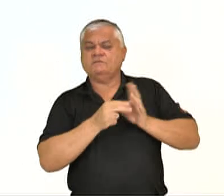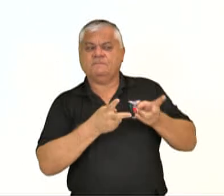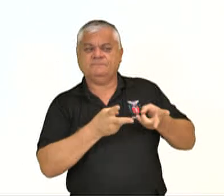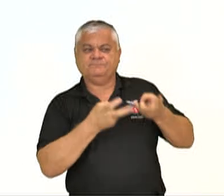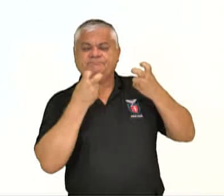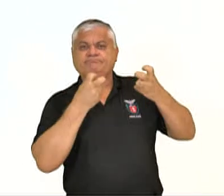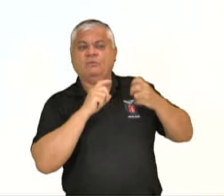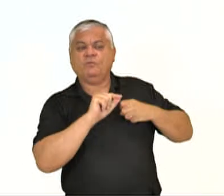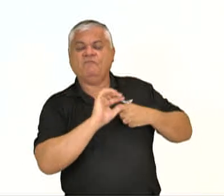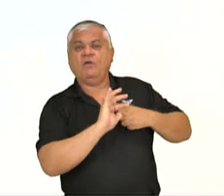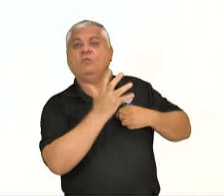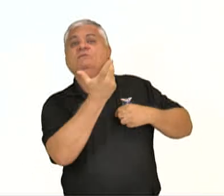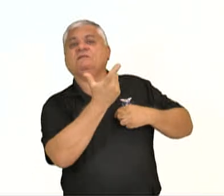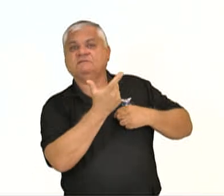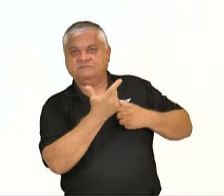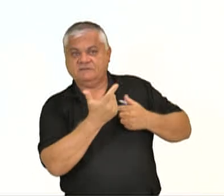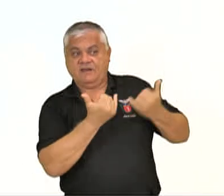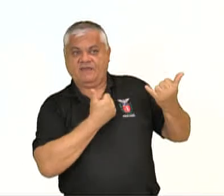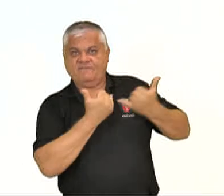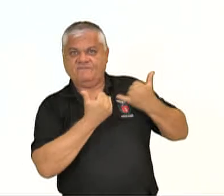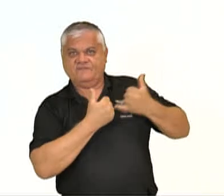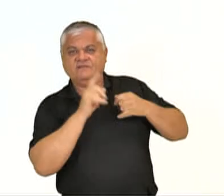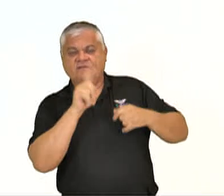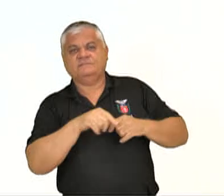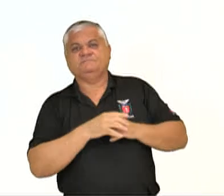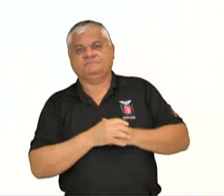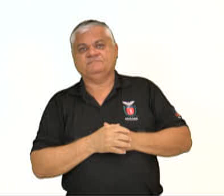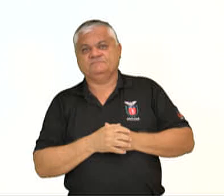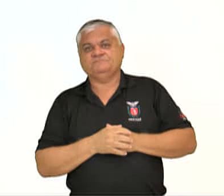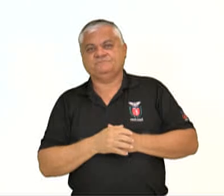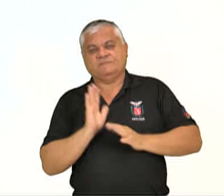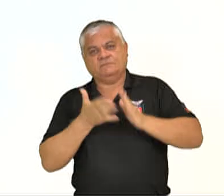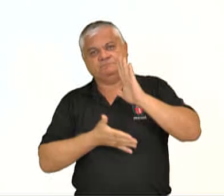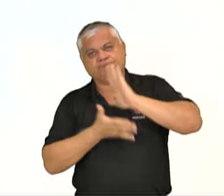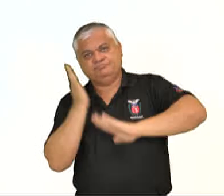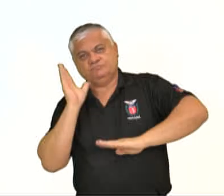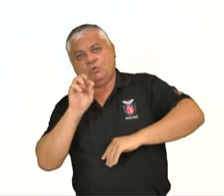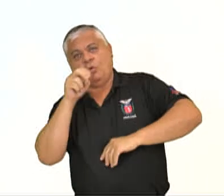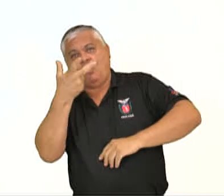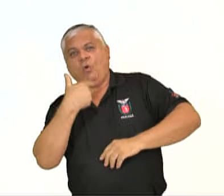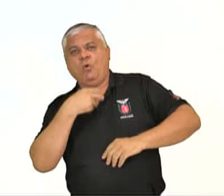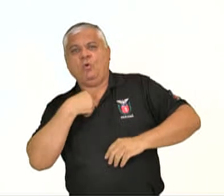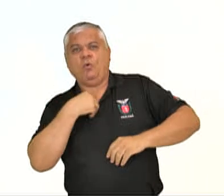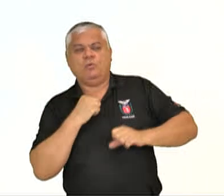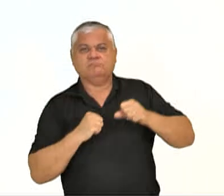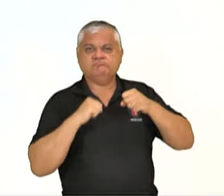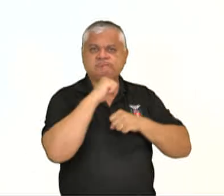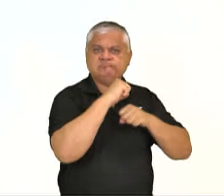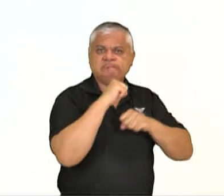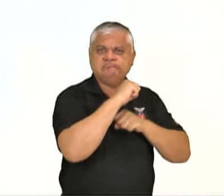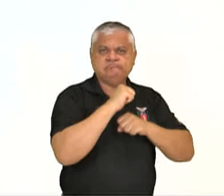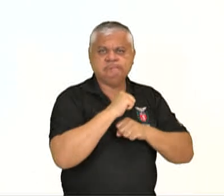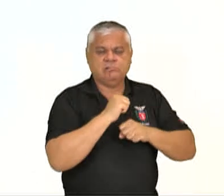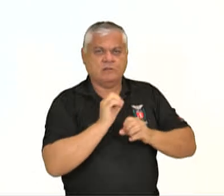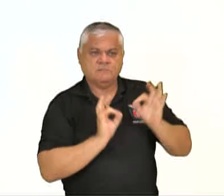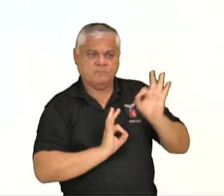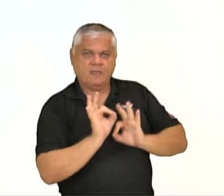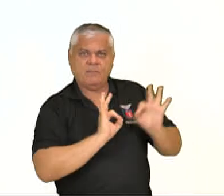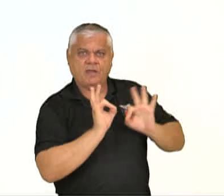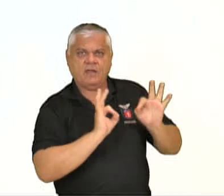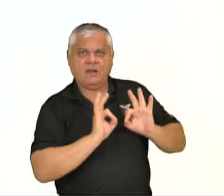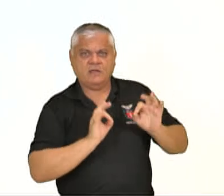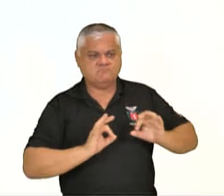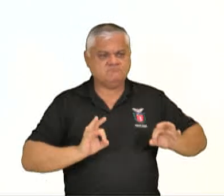vai acontecer à nossa volta. É a história do fugir ou lutar, certo? Então o corpo se